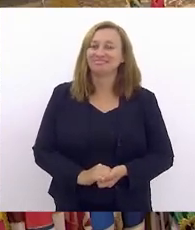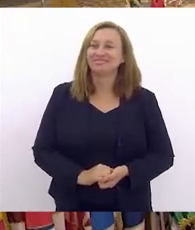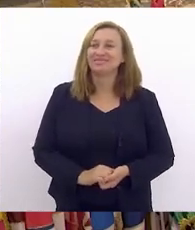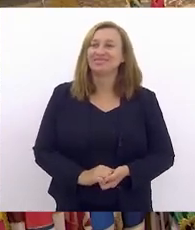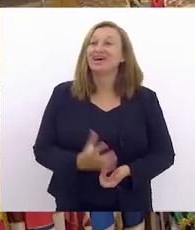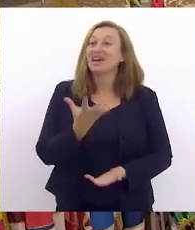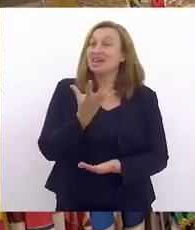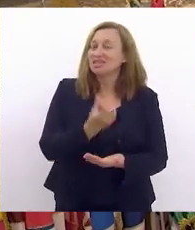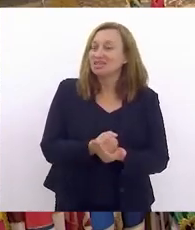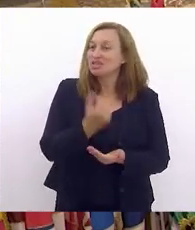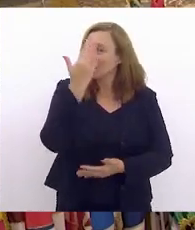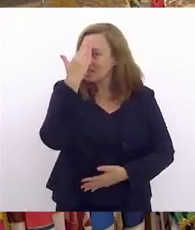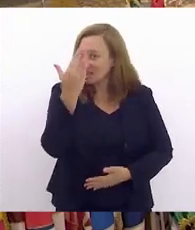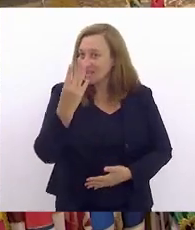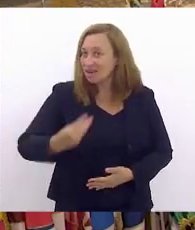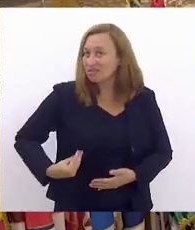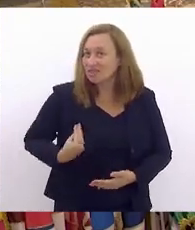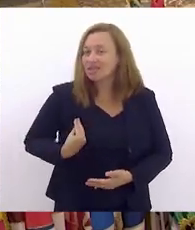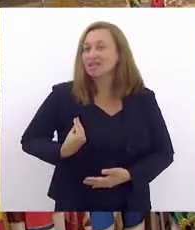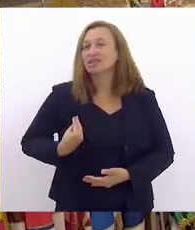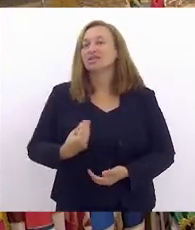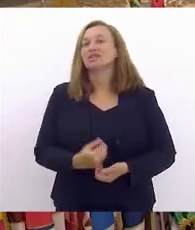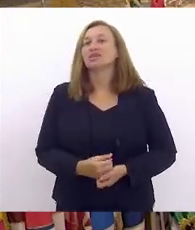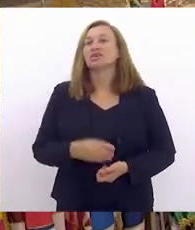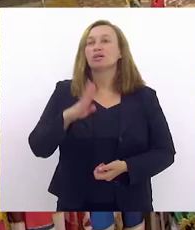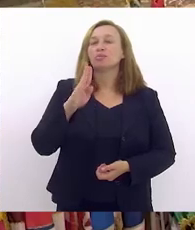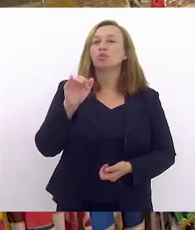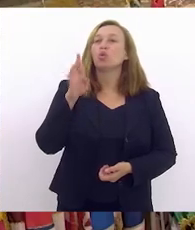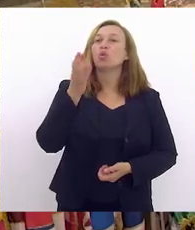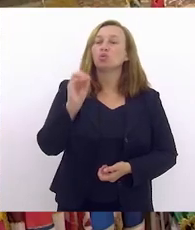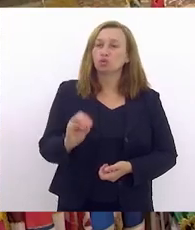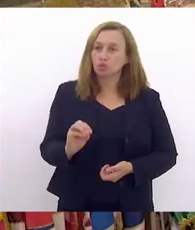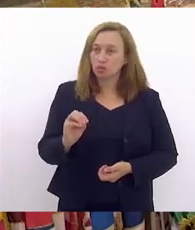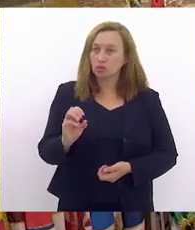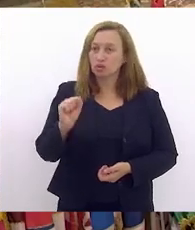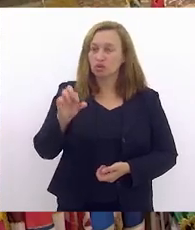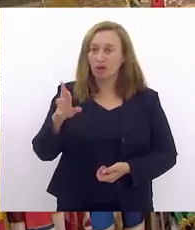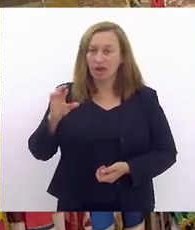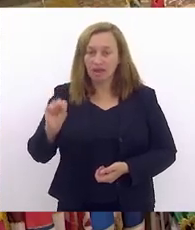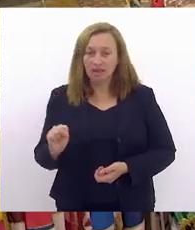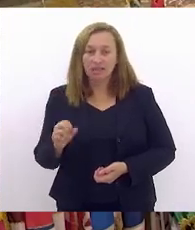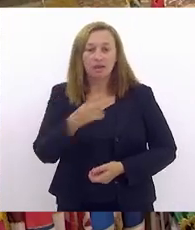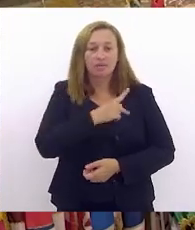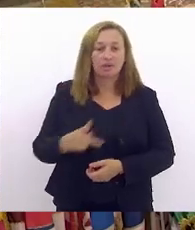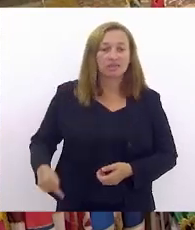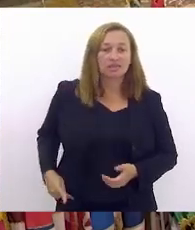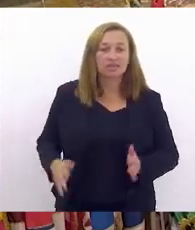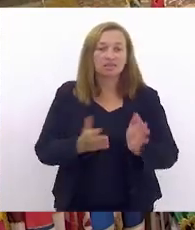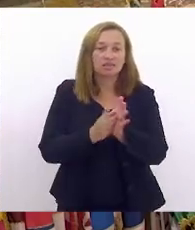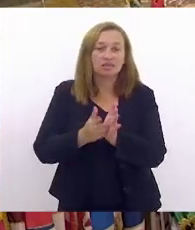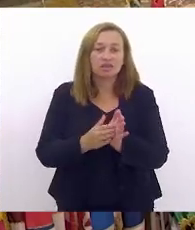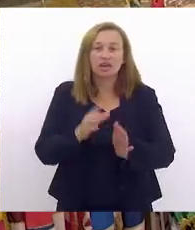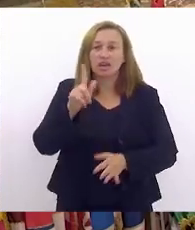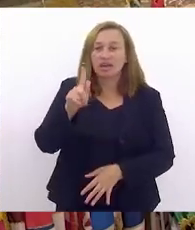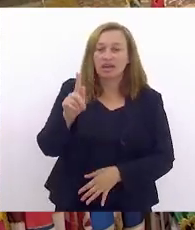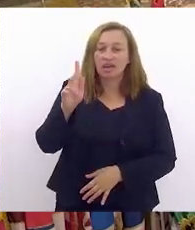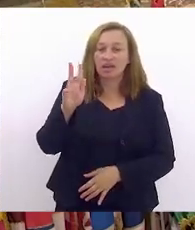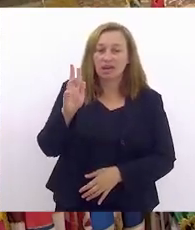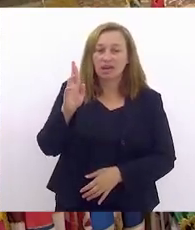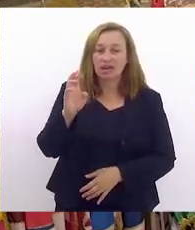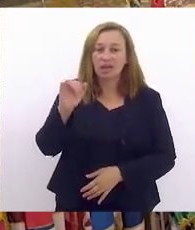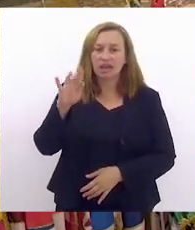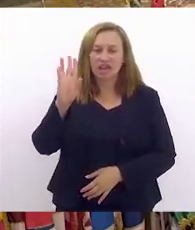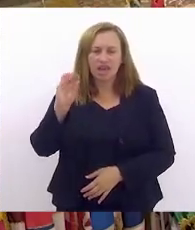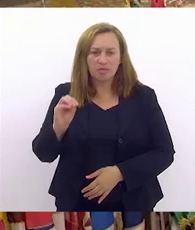Resisto e agradeço a presença de Bruno Soares, presidente da Escola de Samba do Grêmio Recreativo Gato dos